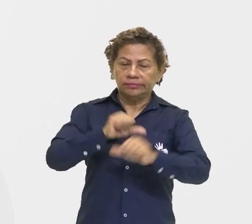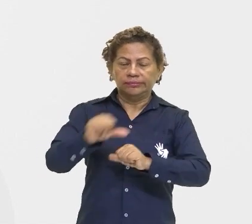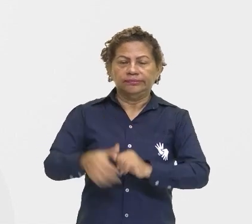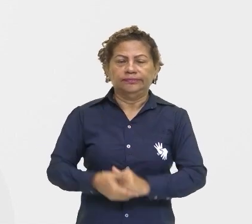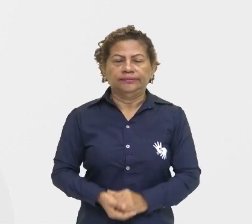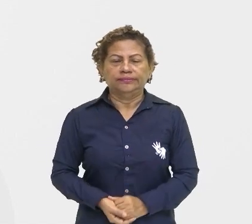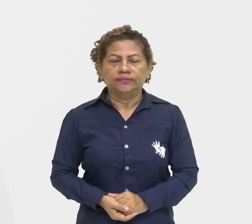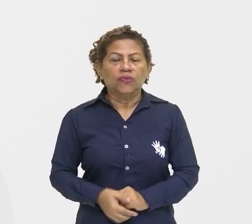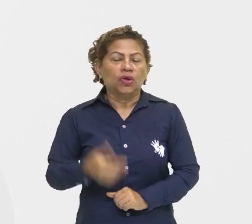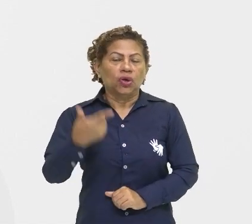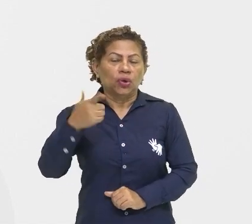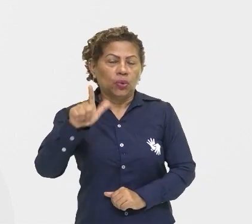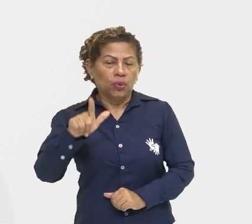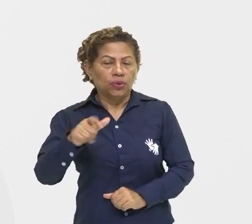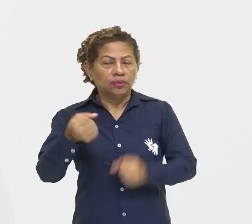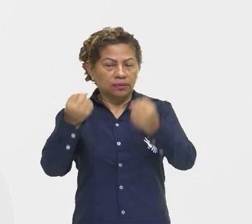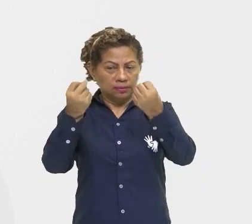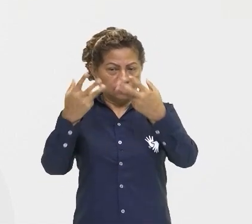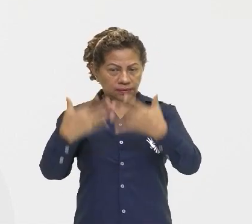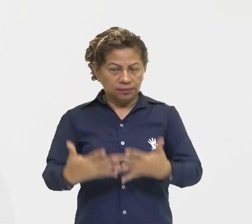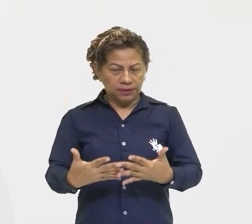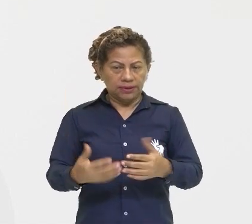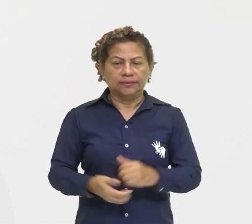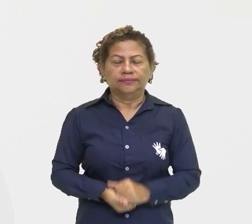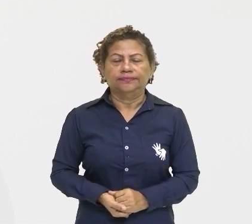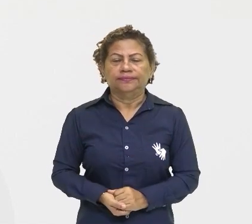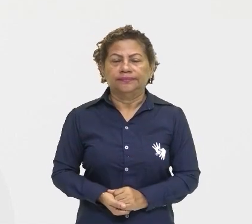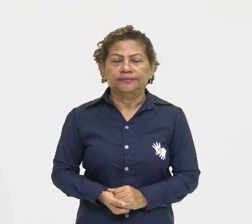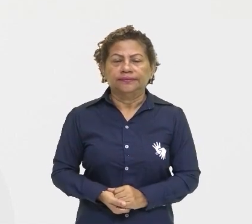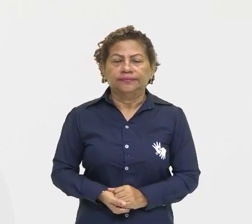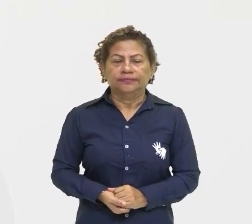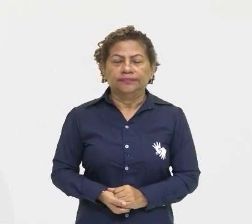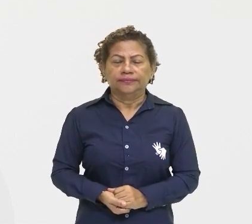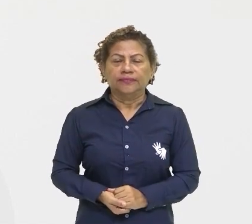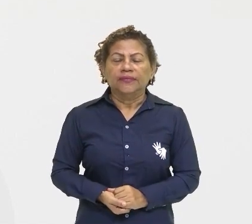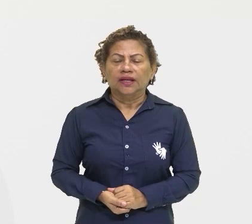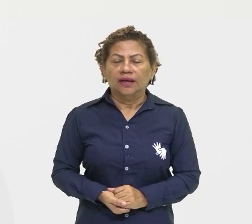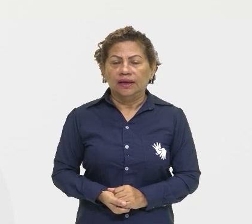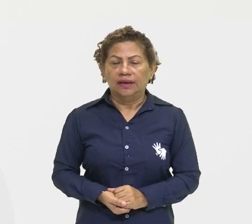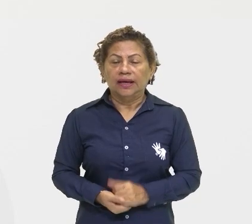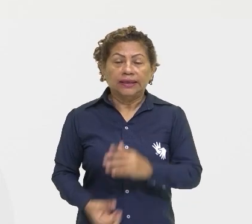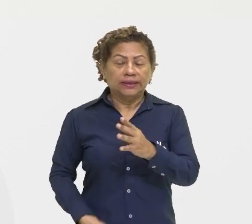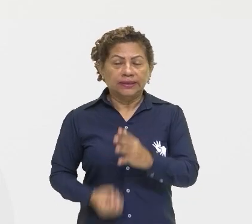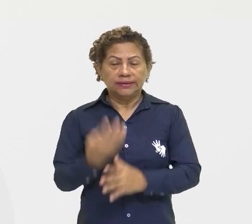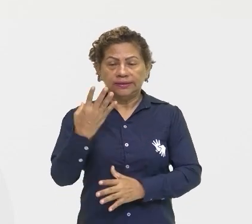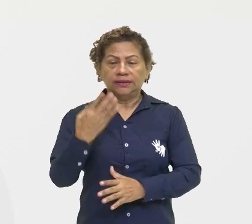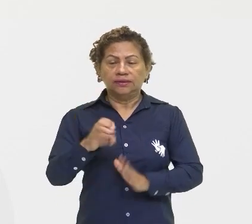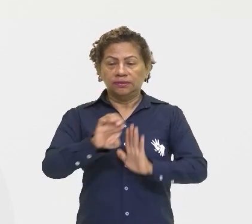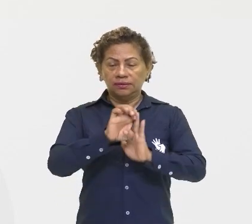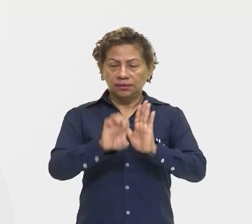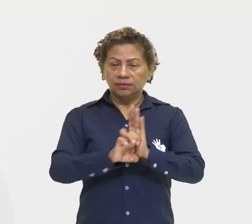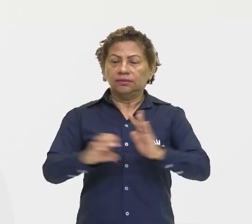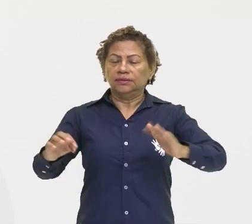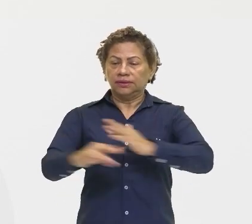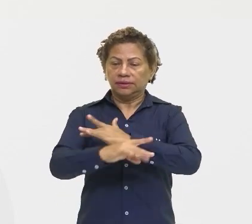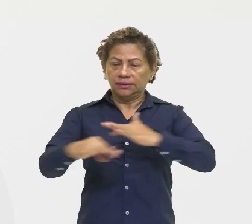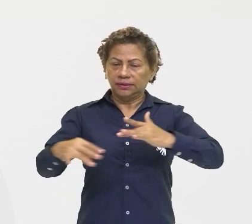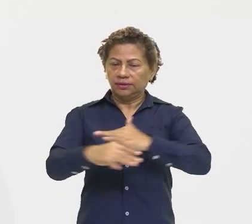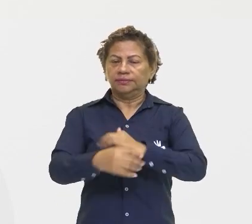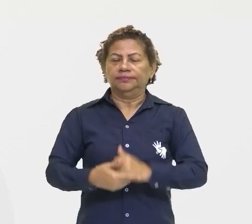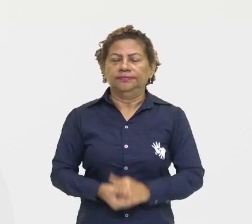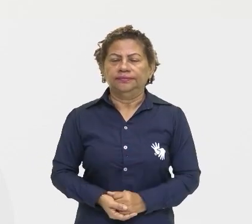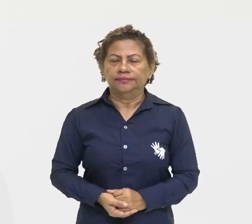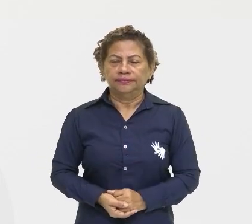transformação. O Estatuto da Cidade, historicamente, ele surge a partir das reivindicações populares quanto ao direito de todos os